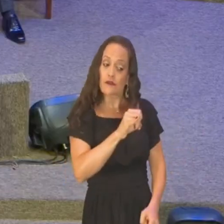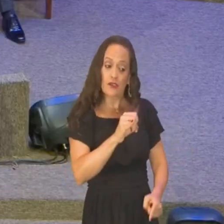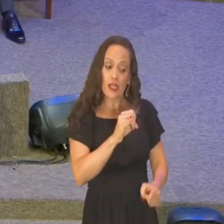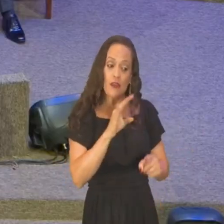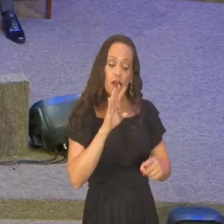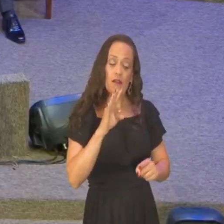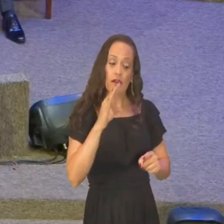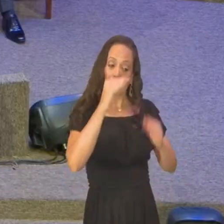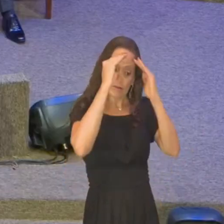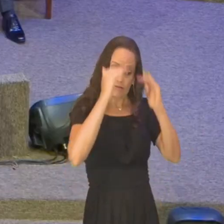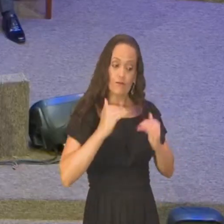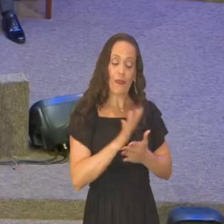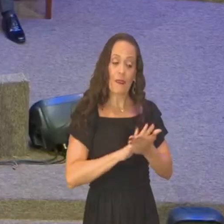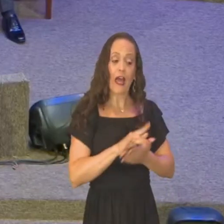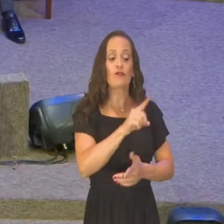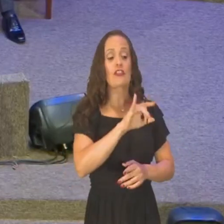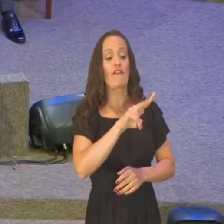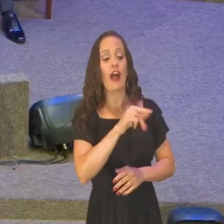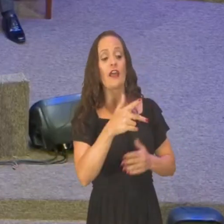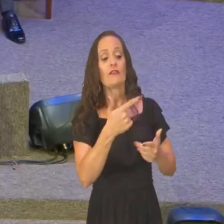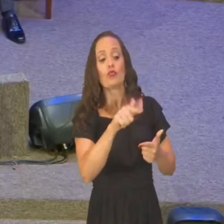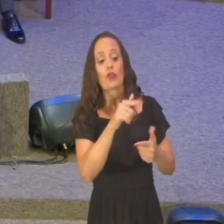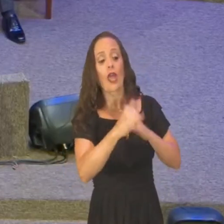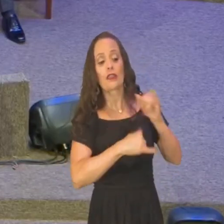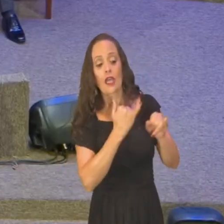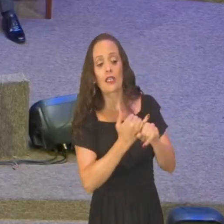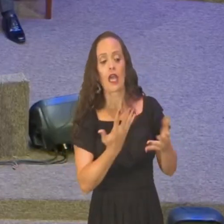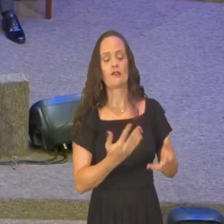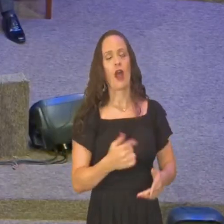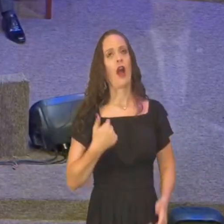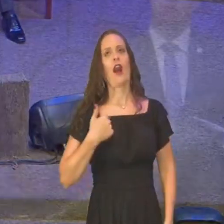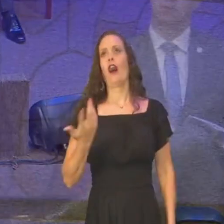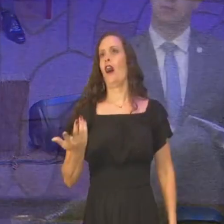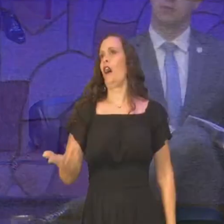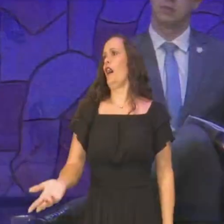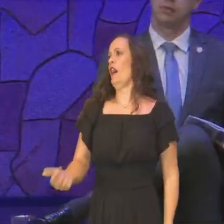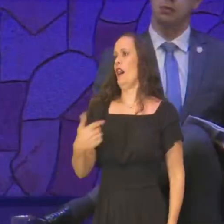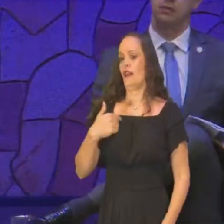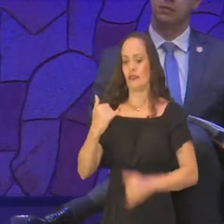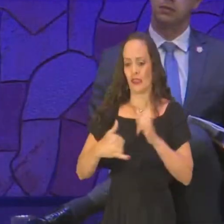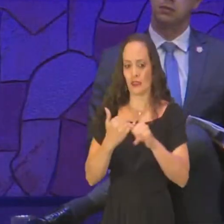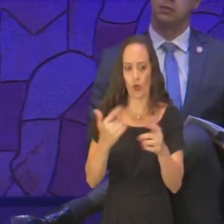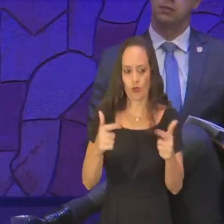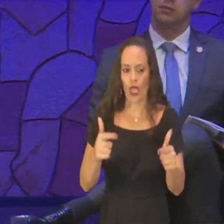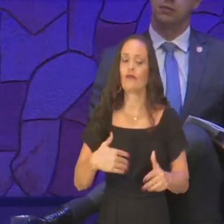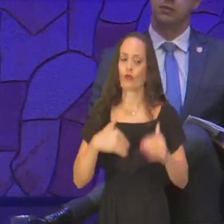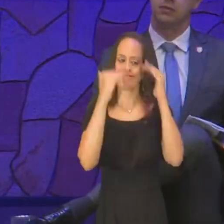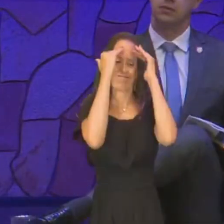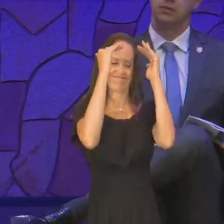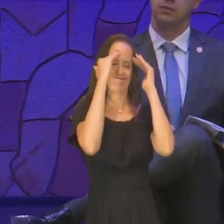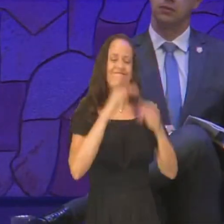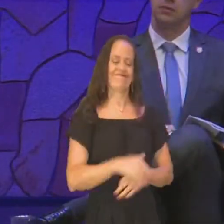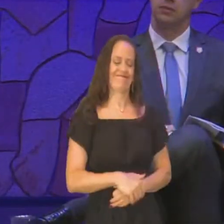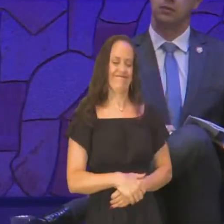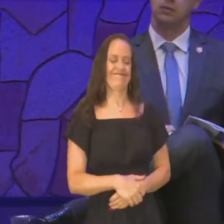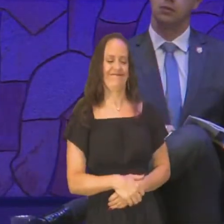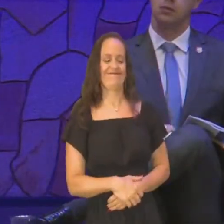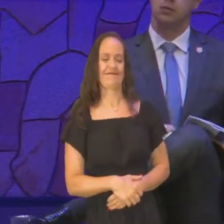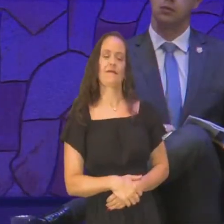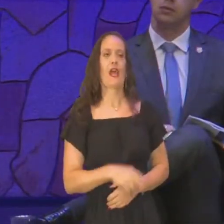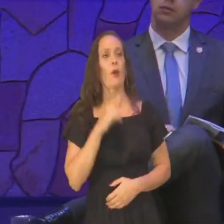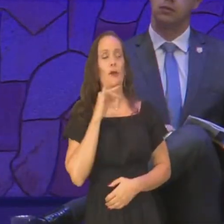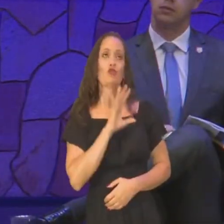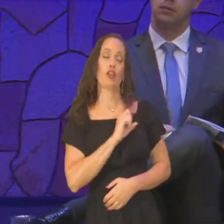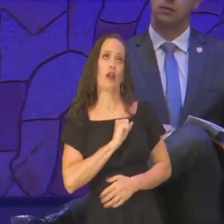celular, sem a internet, sem o Wi-Fi. Sem o Wi-Fi eu não sobrevivo. Oh, papai, eu te amo.